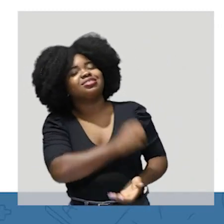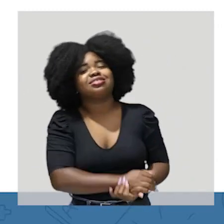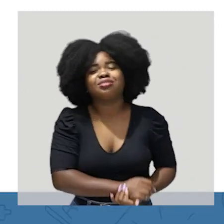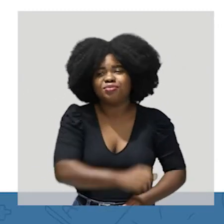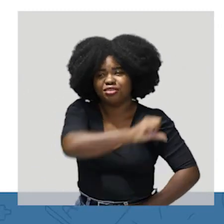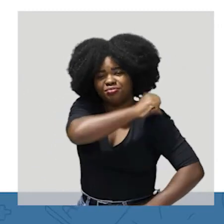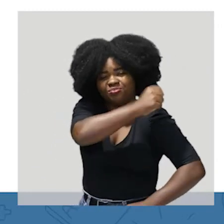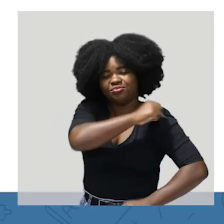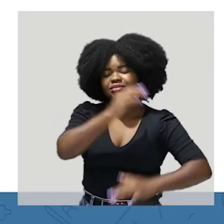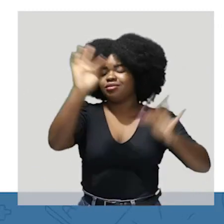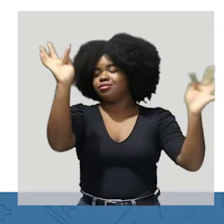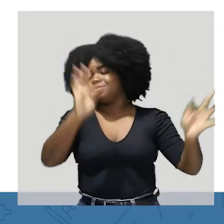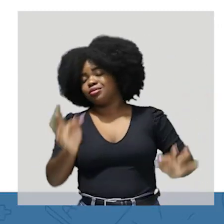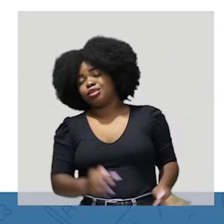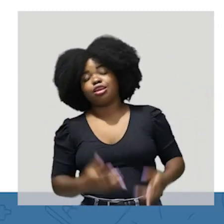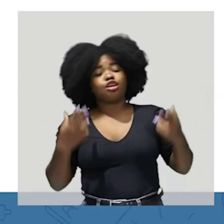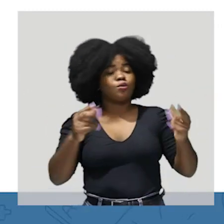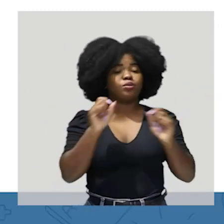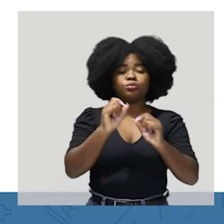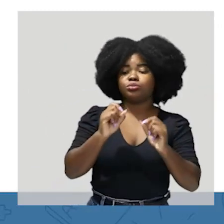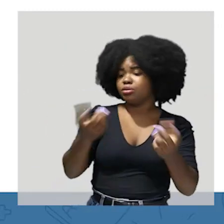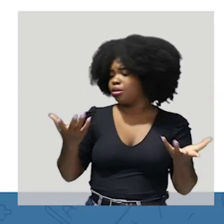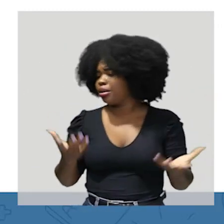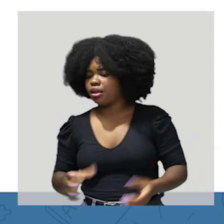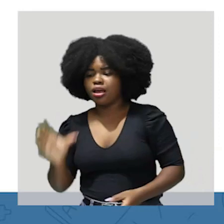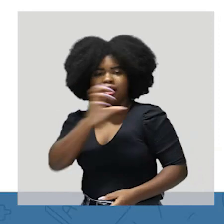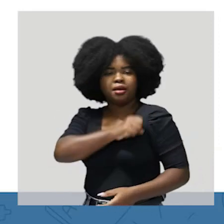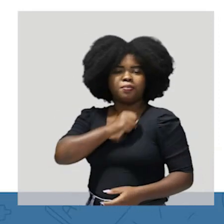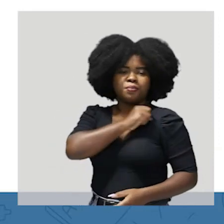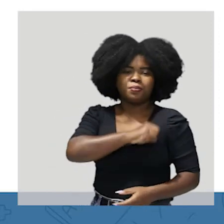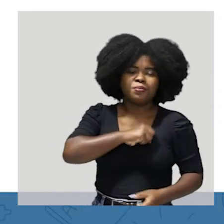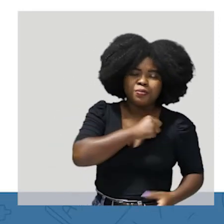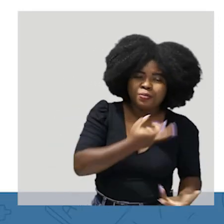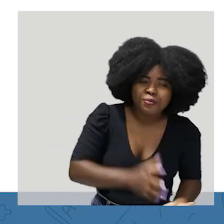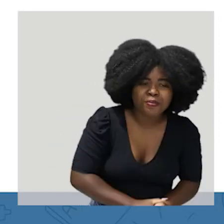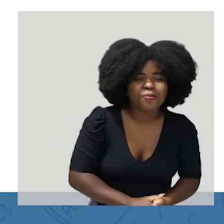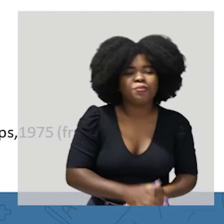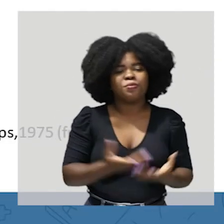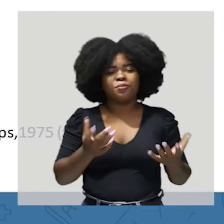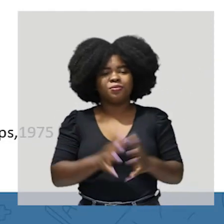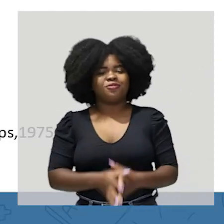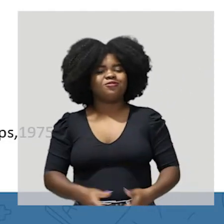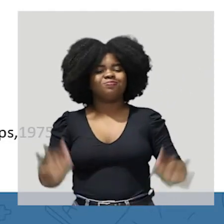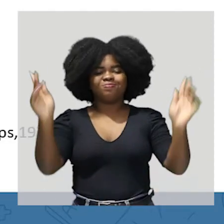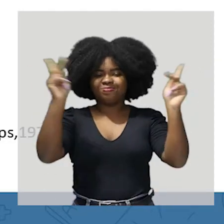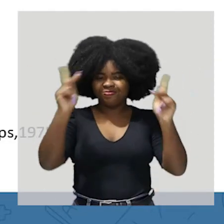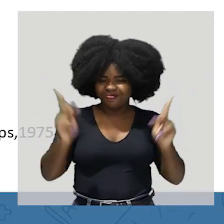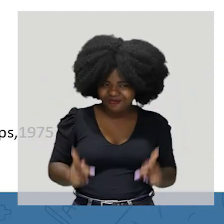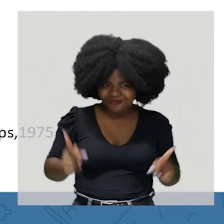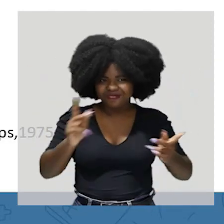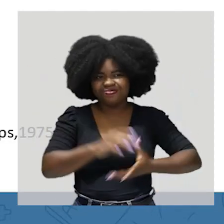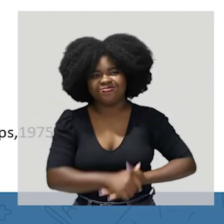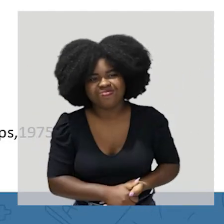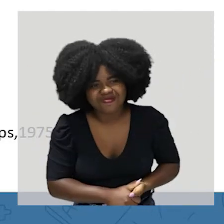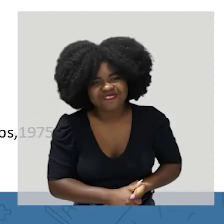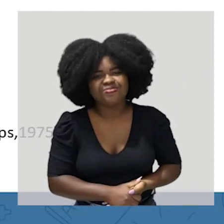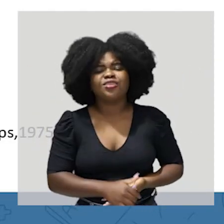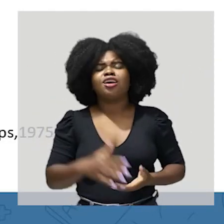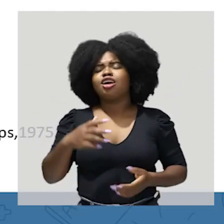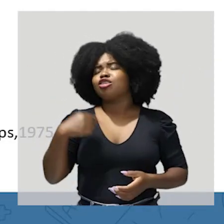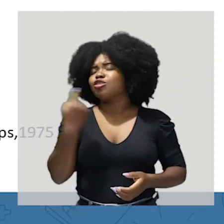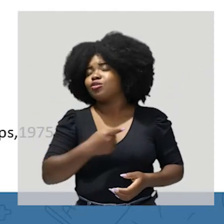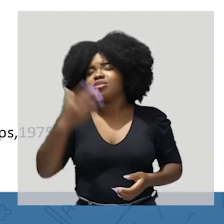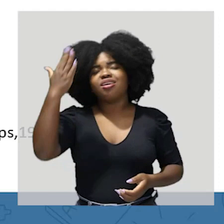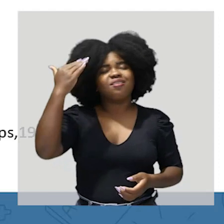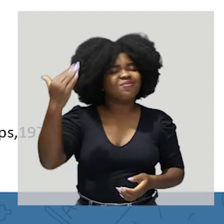felicidade era como se o amor doesse em paz Nossa famosa garota nem sabia a